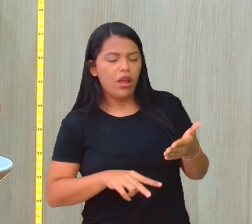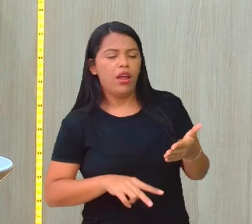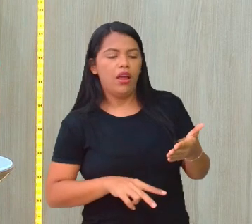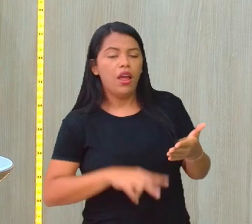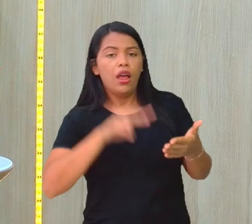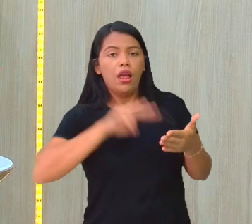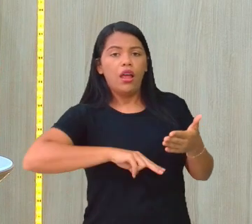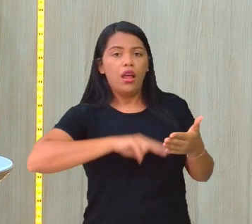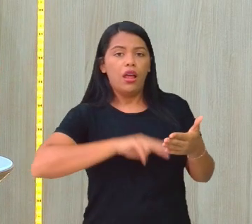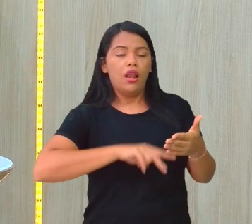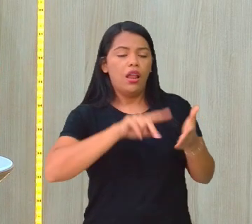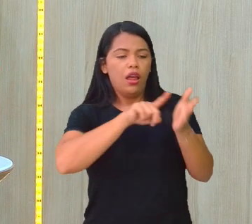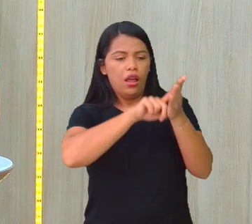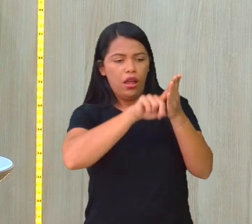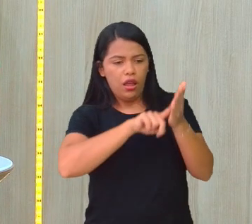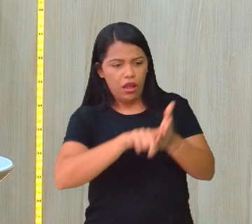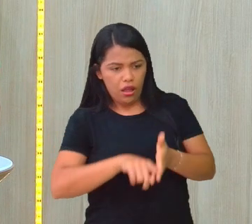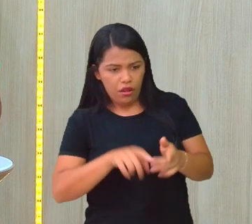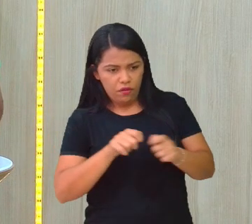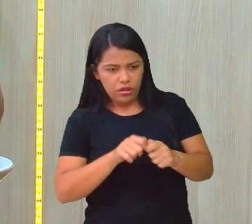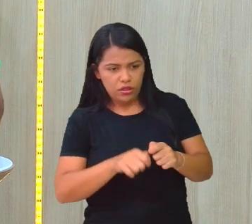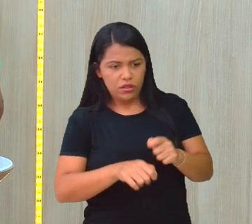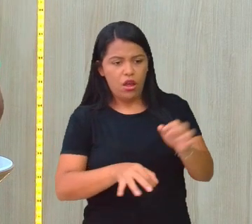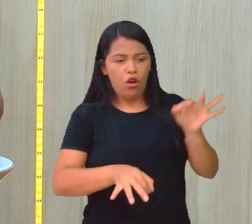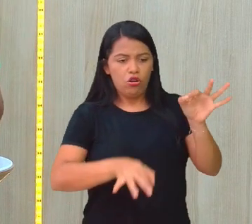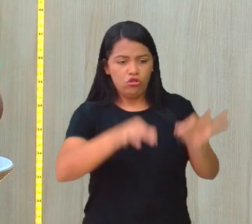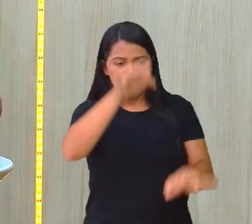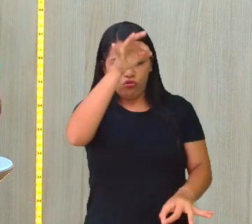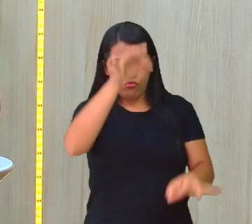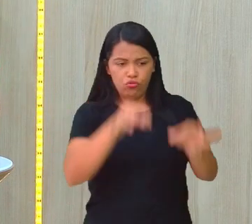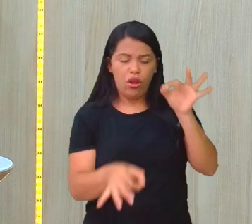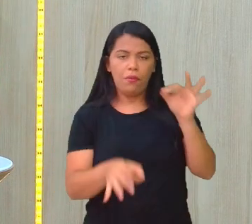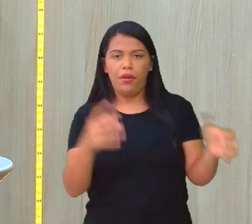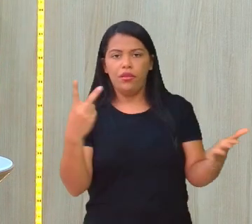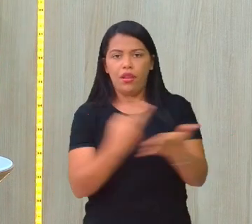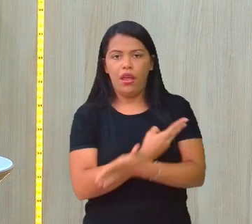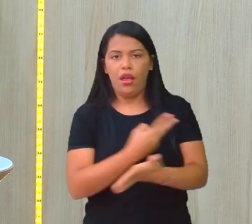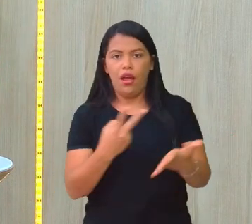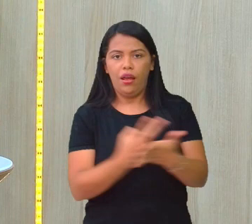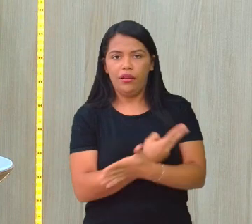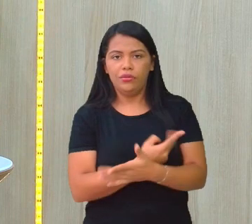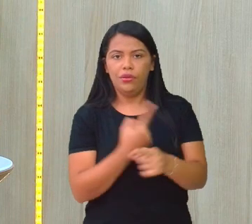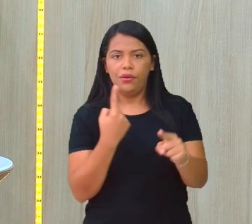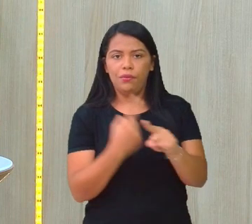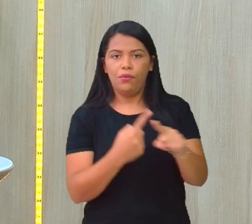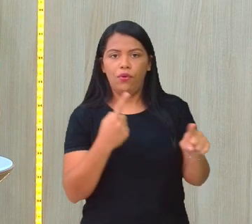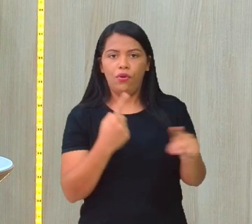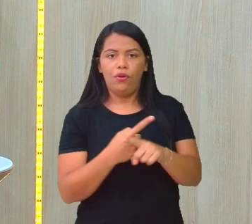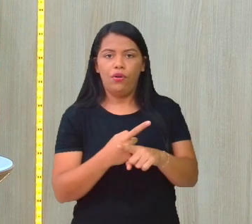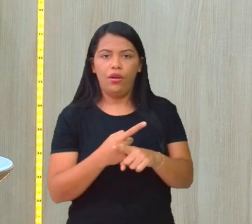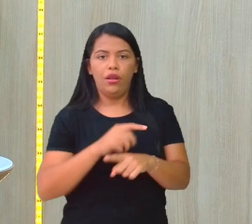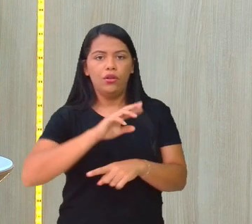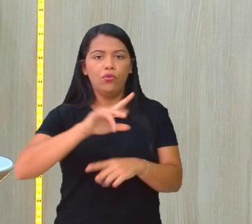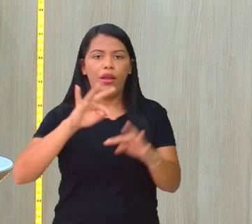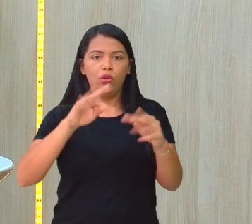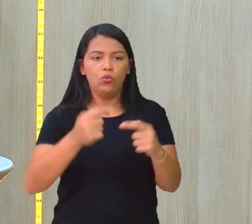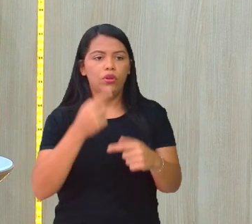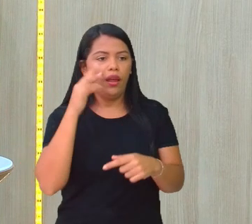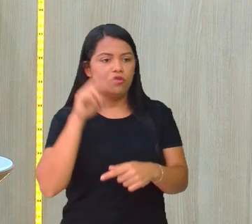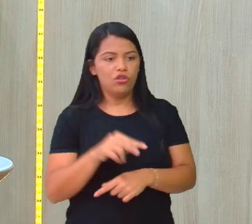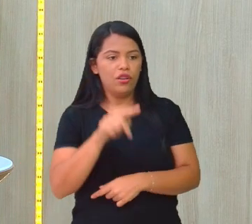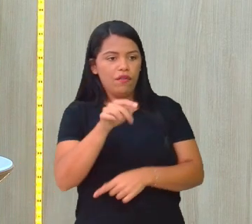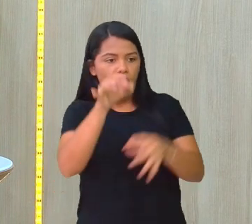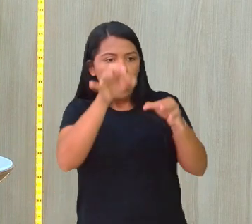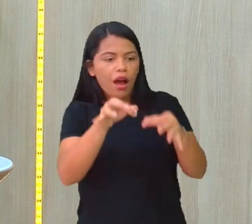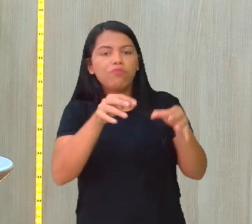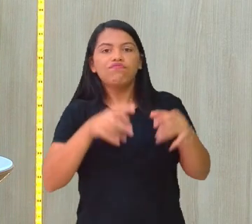para não fazer o que a gente chama de julgamento de superfície, porque nem tudo é o que aparenta. Então é importante que a gente seja